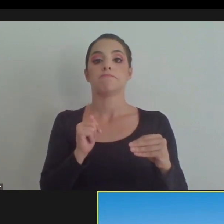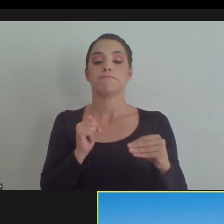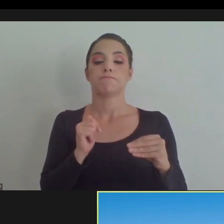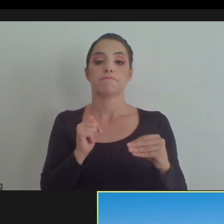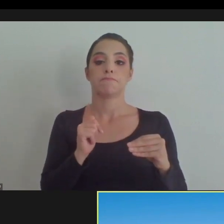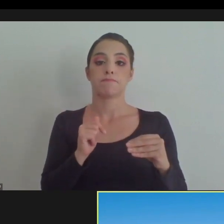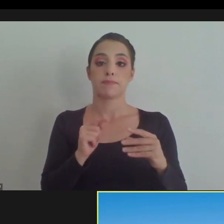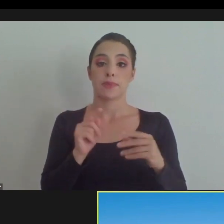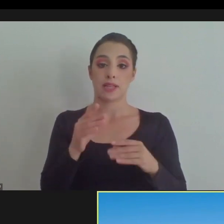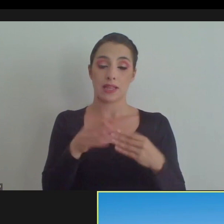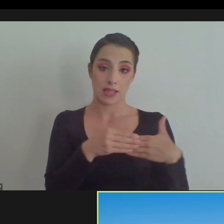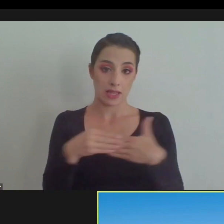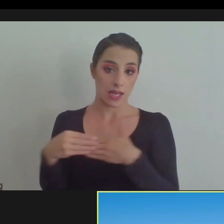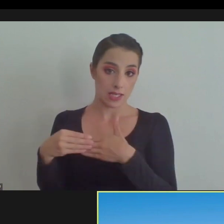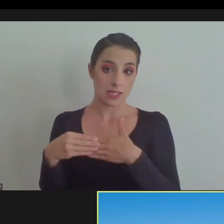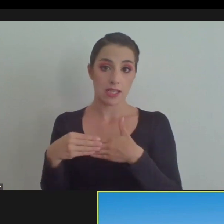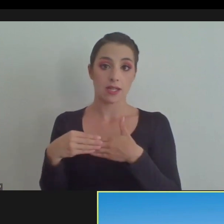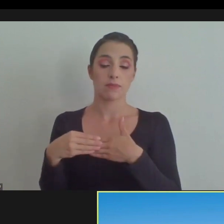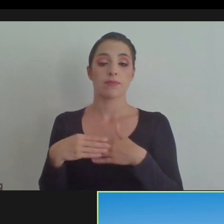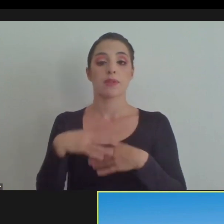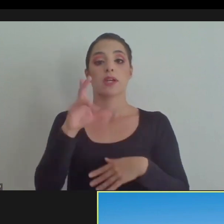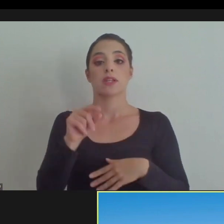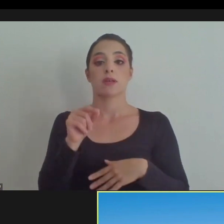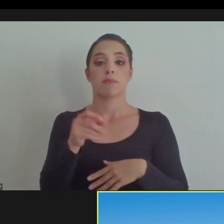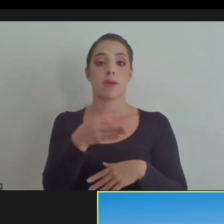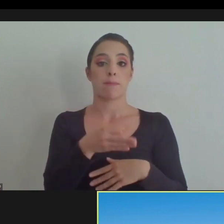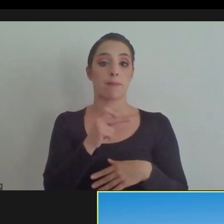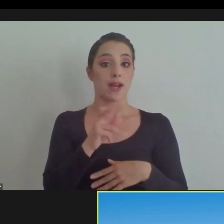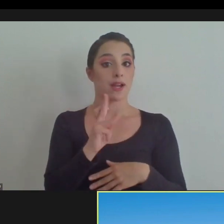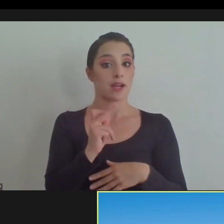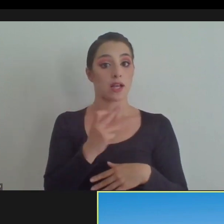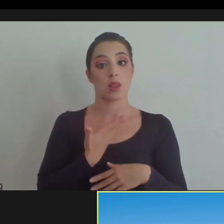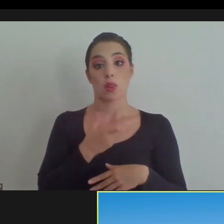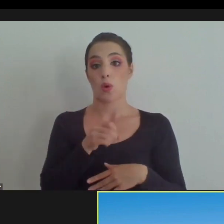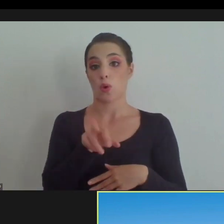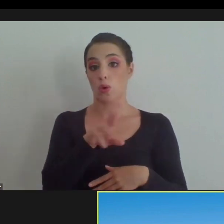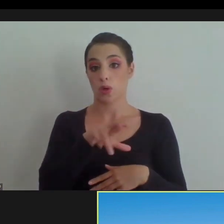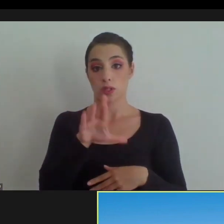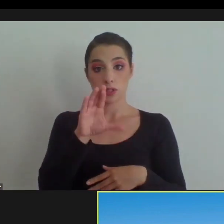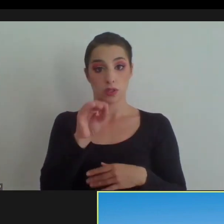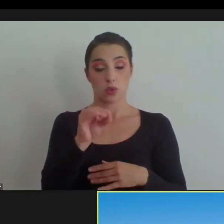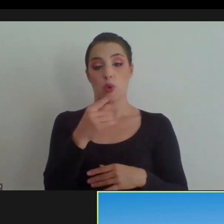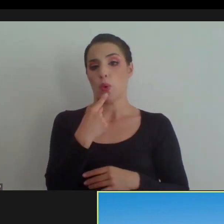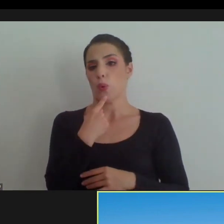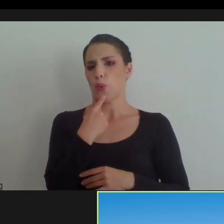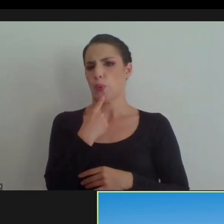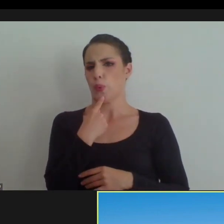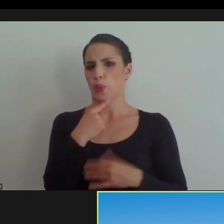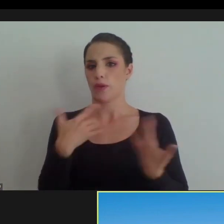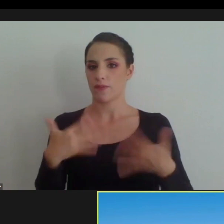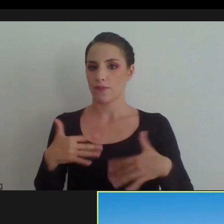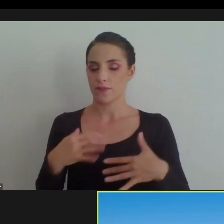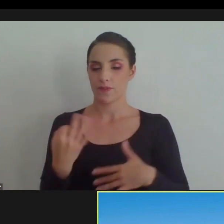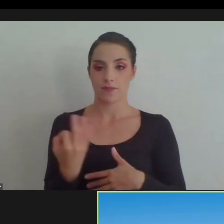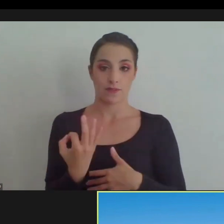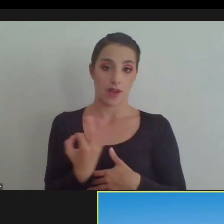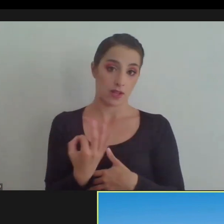é a liderança e paradoxos. É algo que é muito caro e a escola tem uma expertise a nível